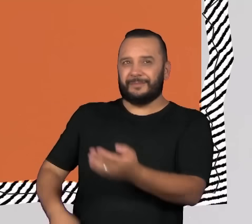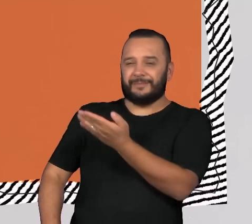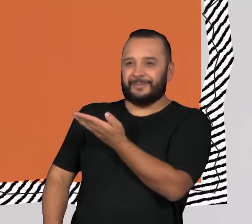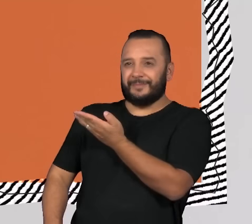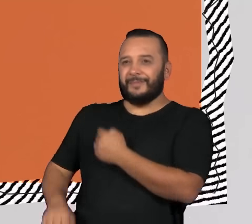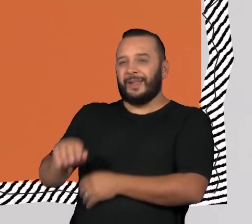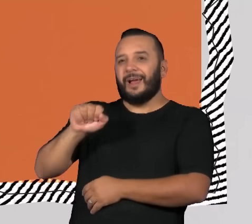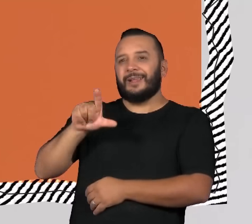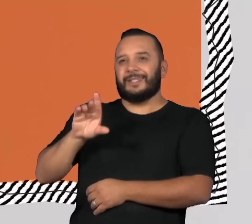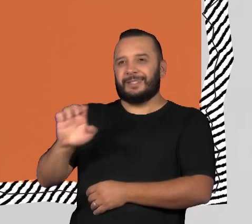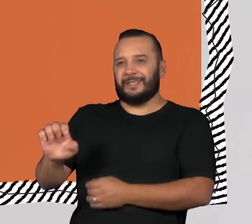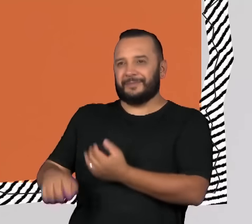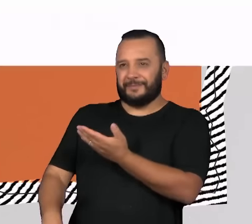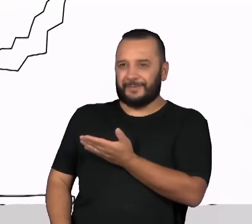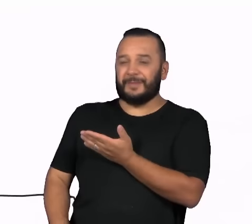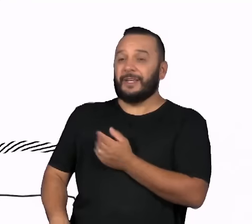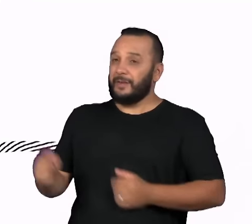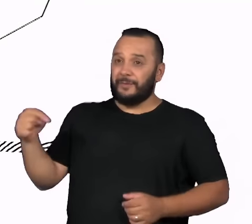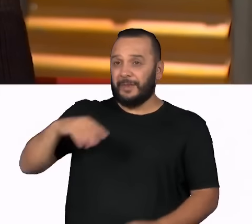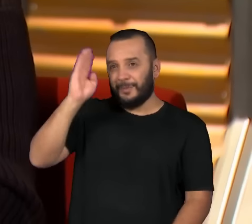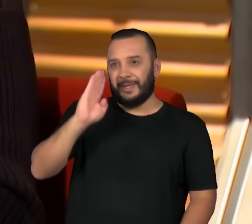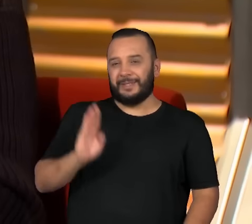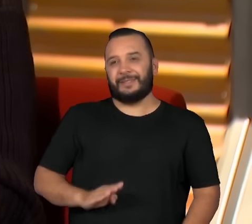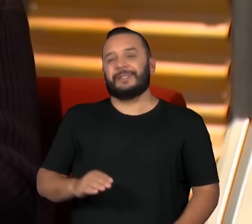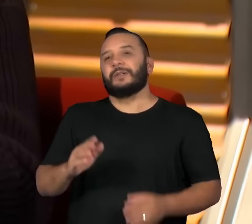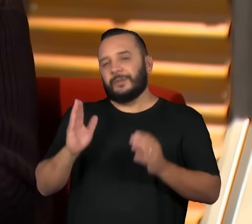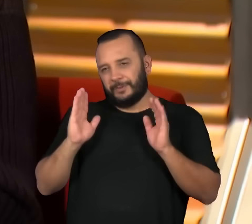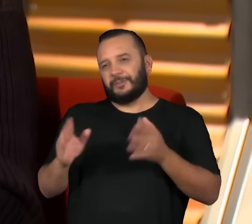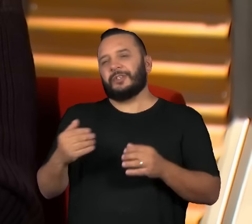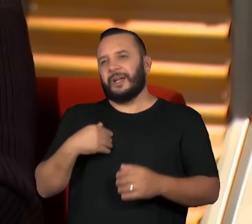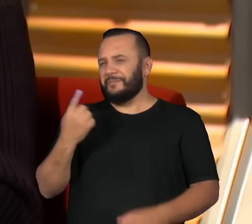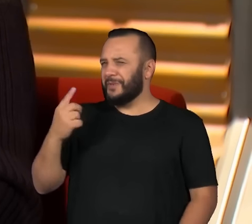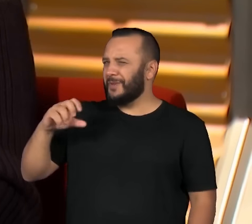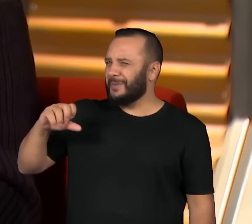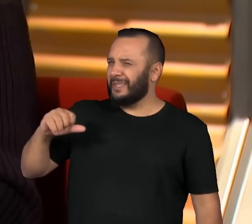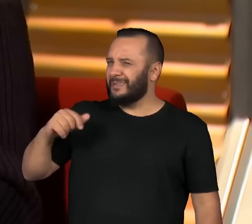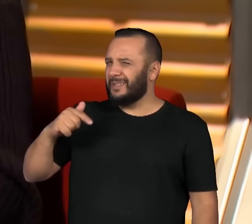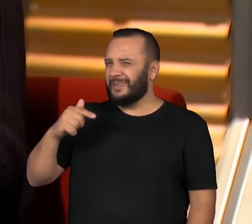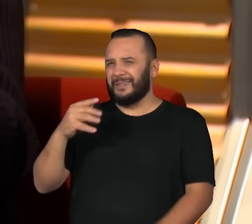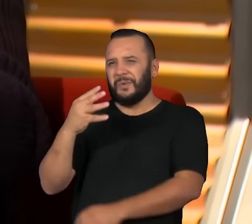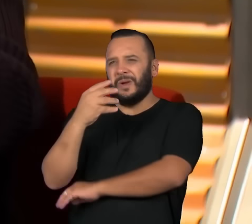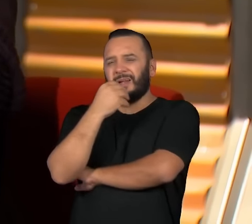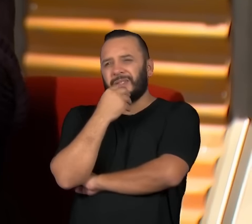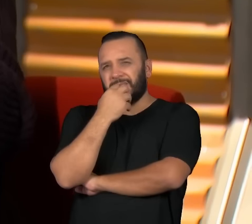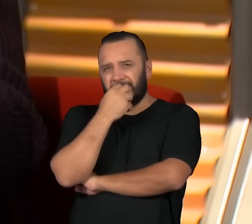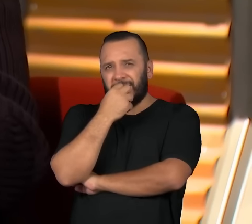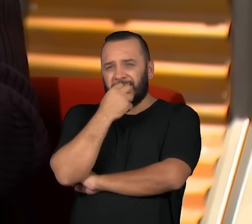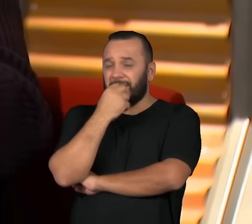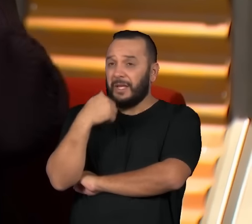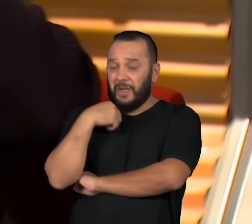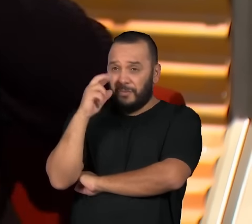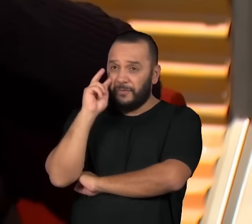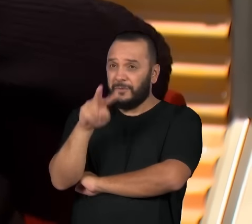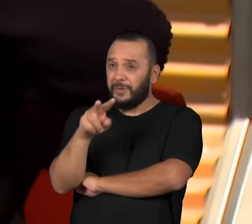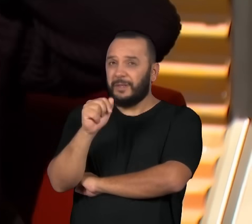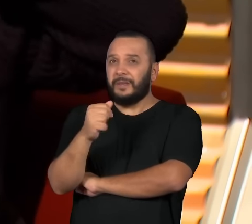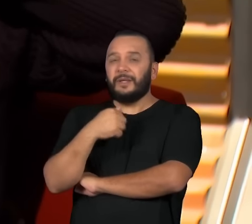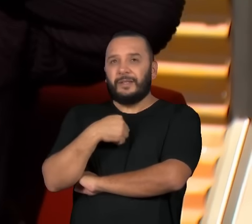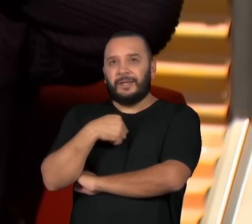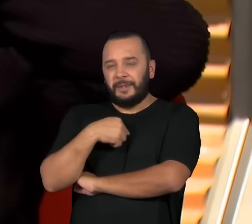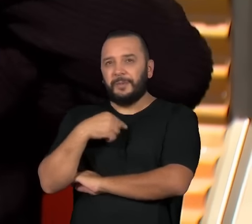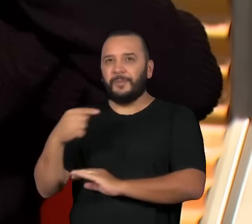tava vindo pro Brasil, né? Ele veio tocar no AMB aqui em 74, eu acho. E, pô, eu tava vendo ali, eles mostraram um clipe, o Alice Cooper com